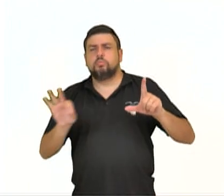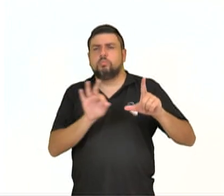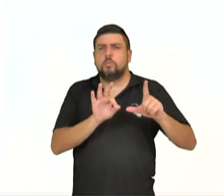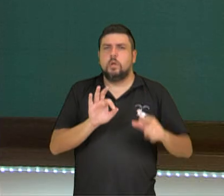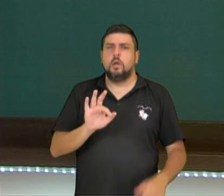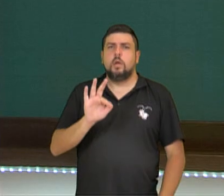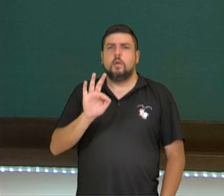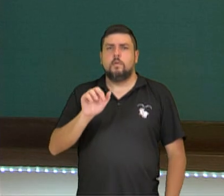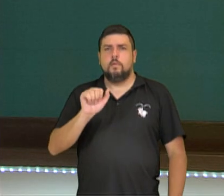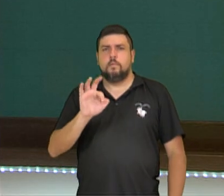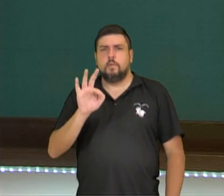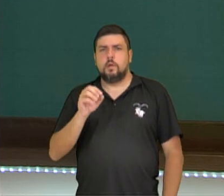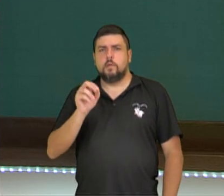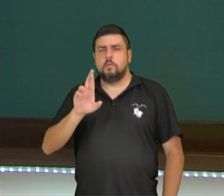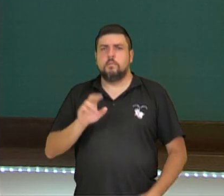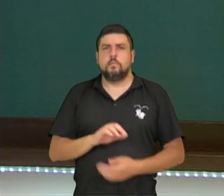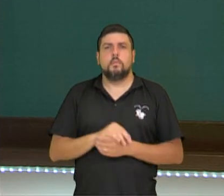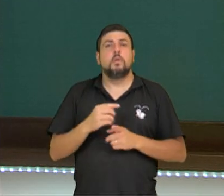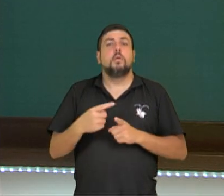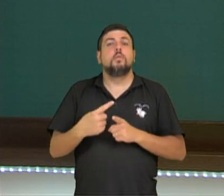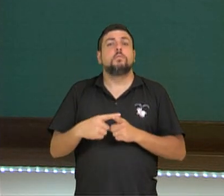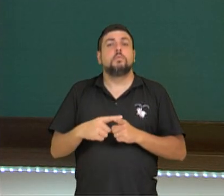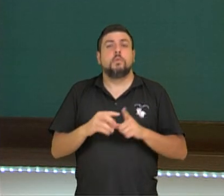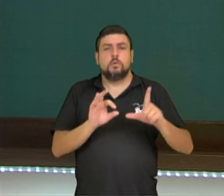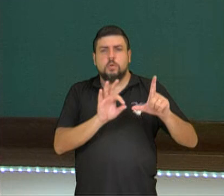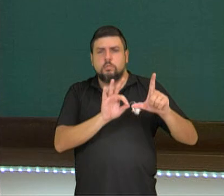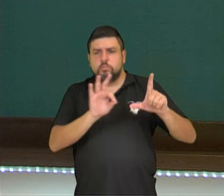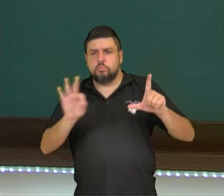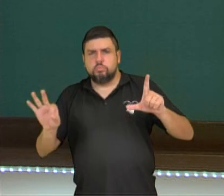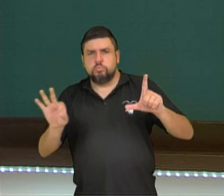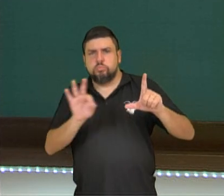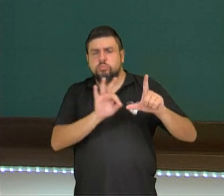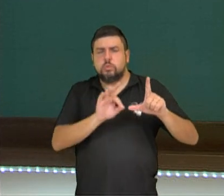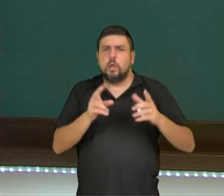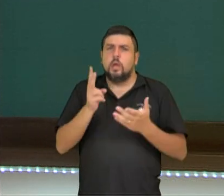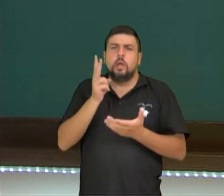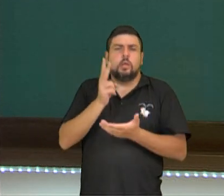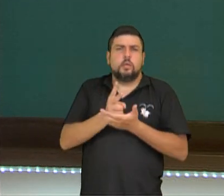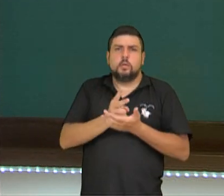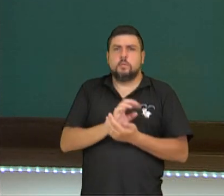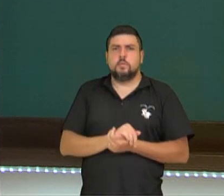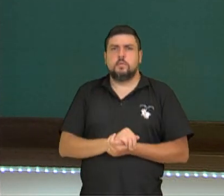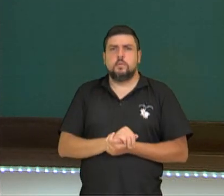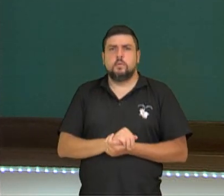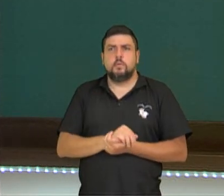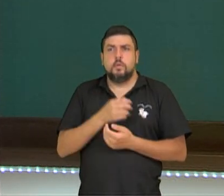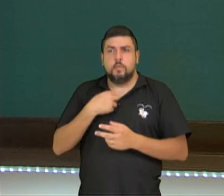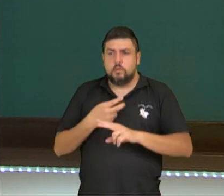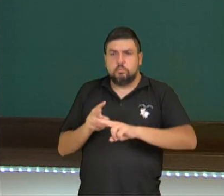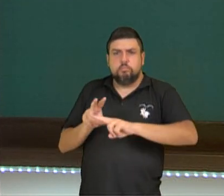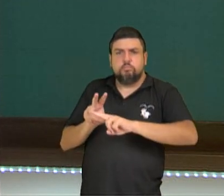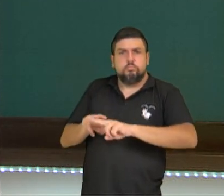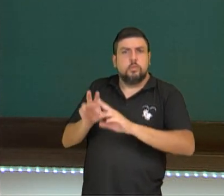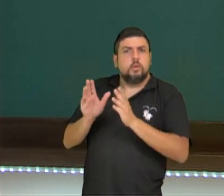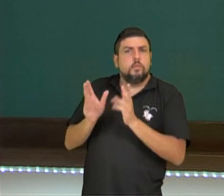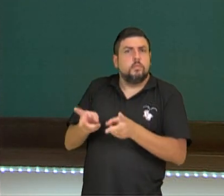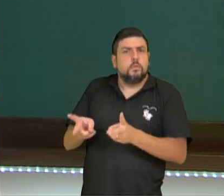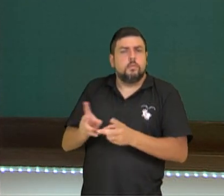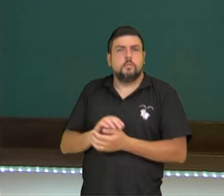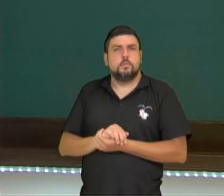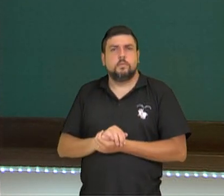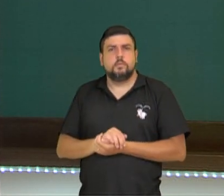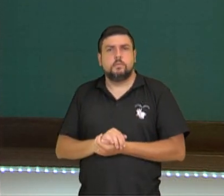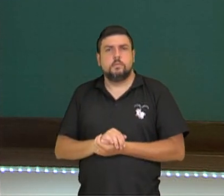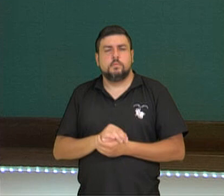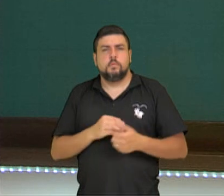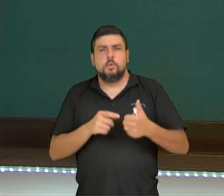climático, porque a latitude de um lugar vai ser sempre a mesma. Ele é um fator estático, né? Os outros